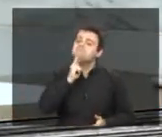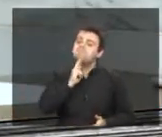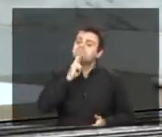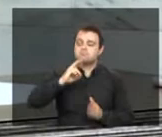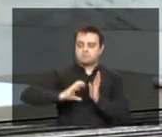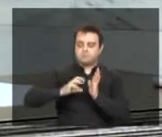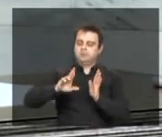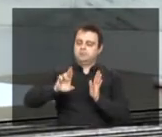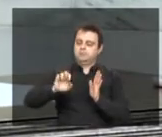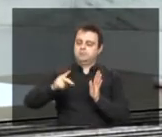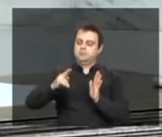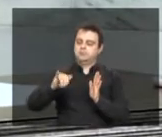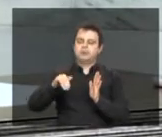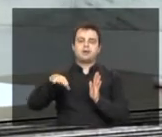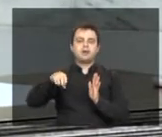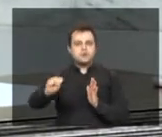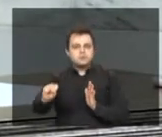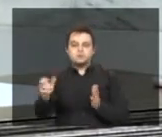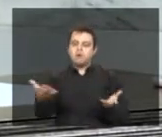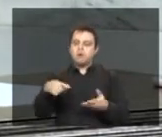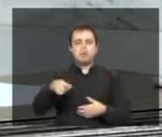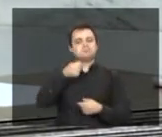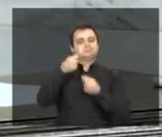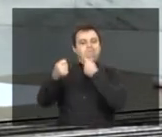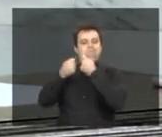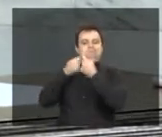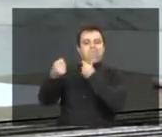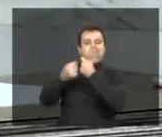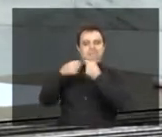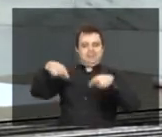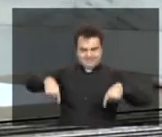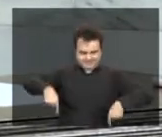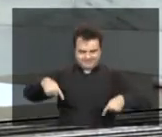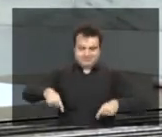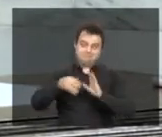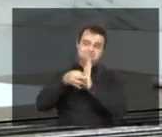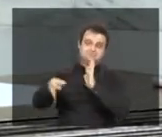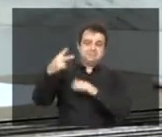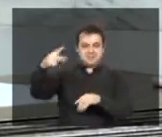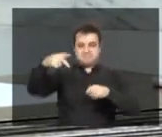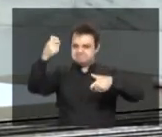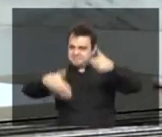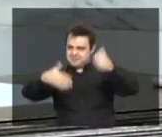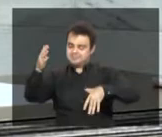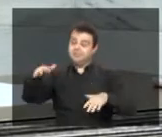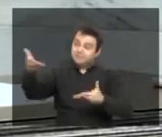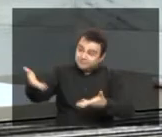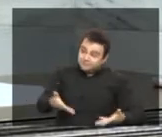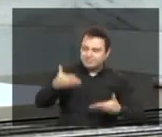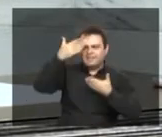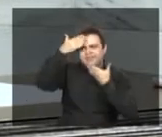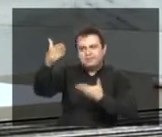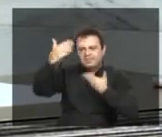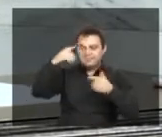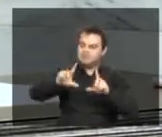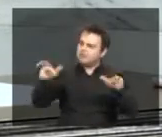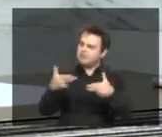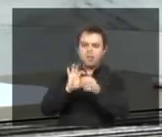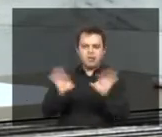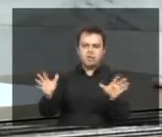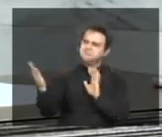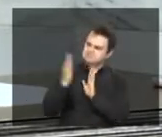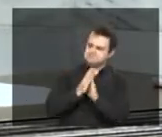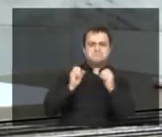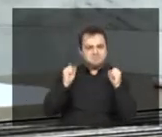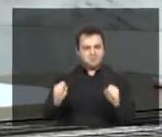Robson Risse, do Republicanos, que participou aqui hoje com a gente do programa Questão de Ordem. Vereador, muito obrigada pela sua participação. A TV Câmara